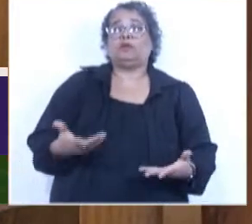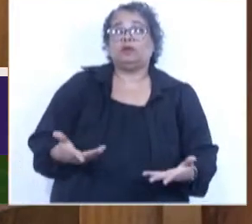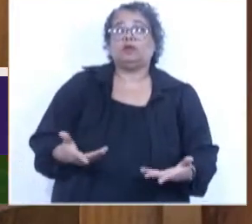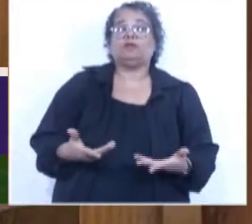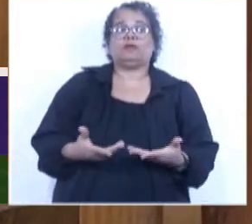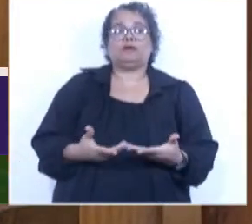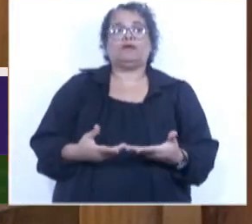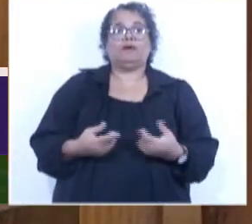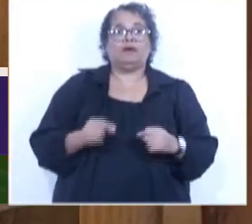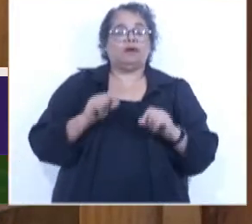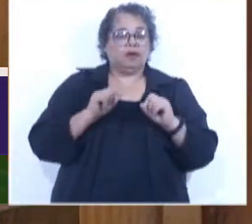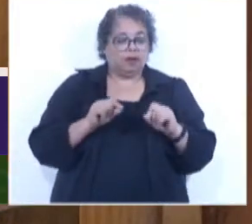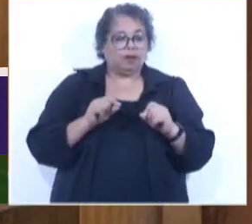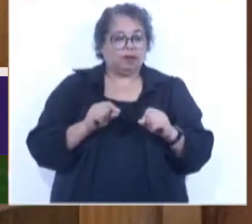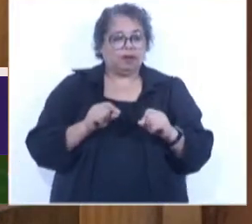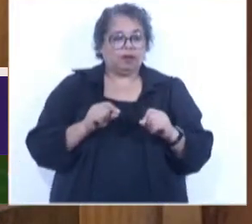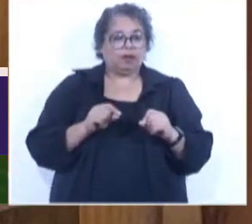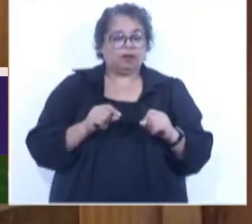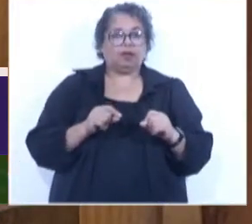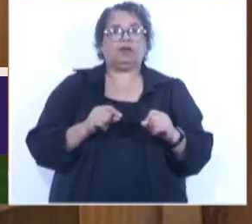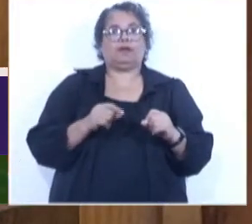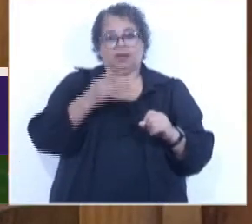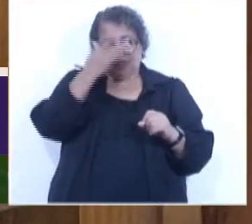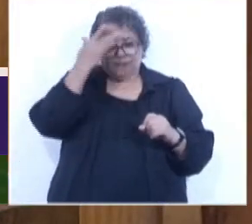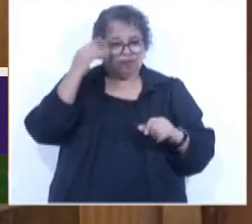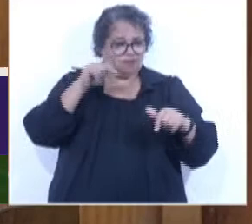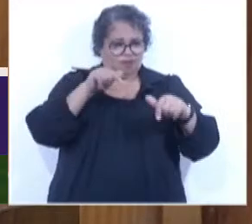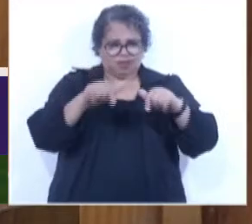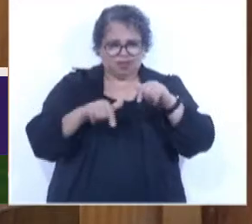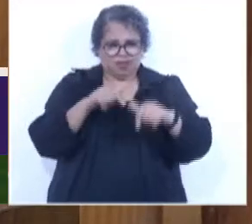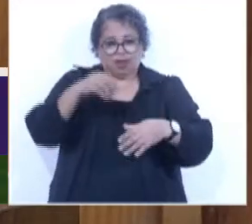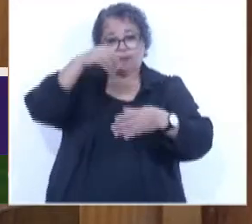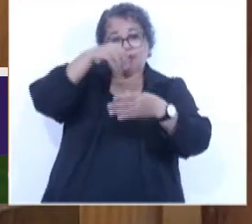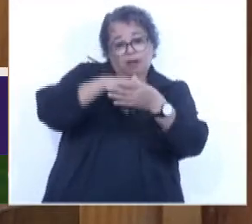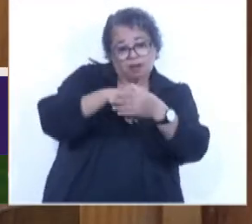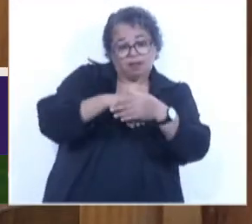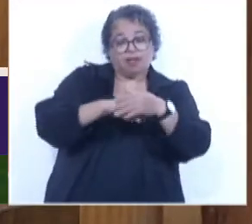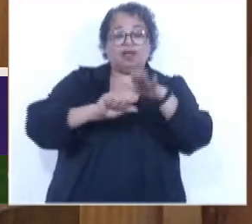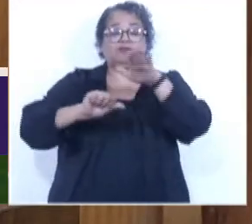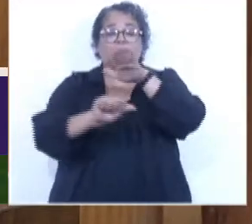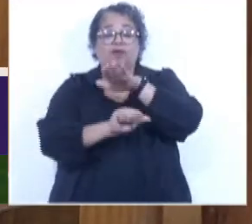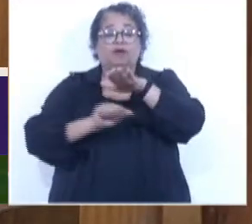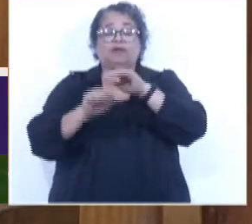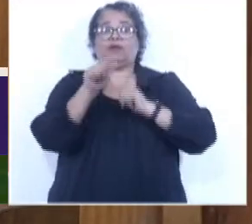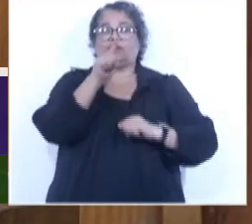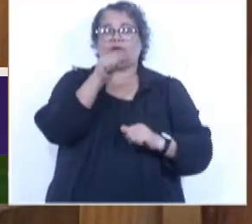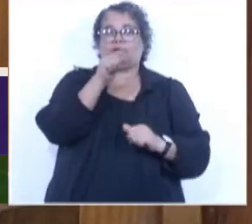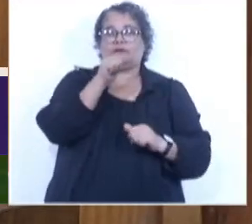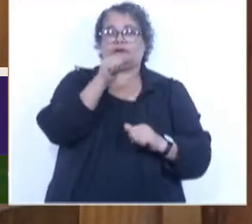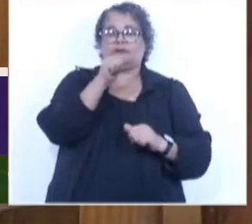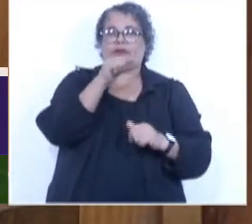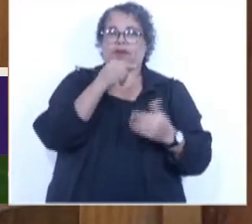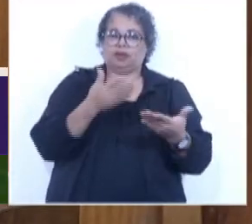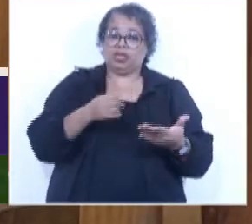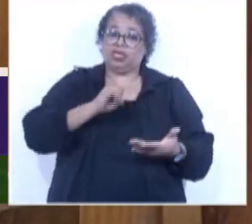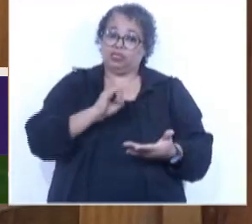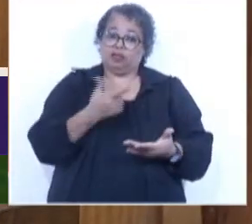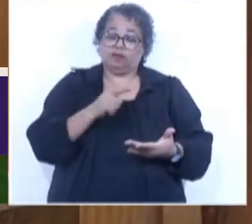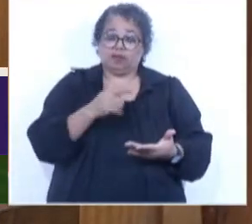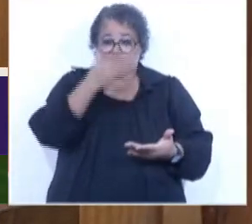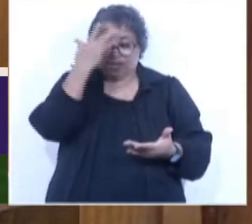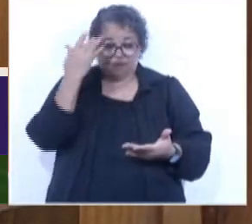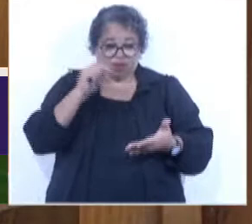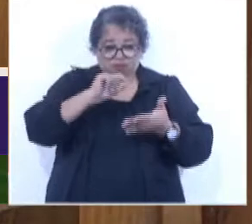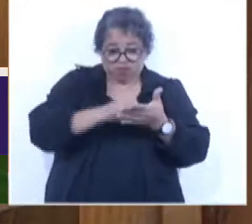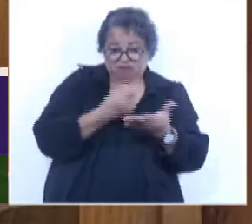é quanto ao número de servidores e cargos condicionados né então se não tivesse colocado tantos